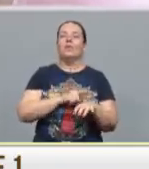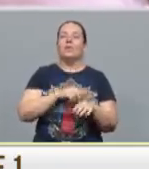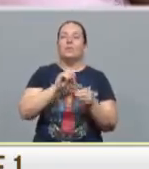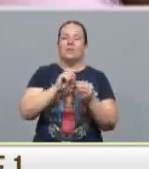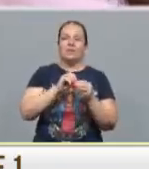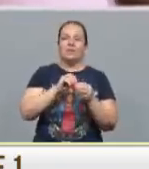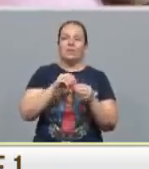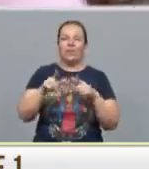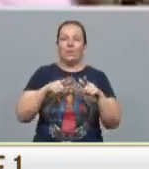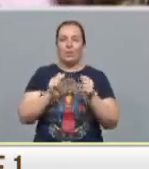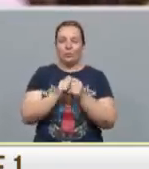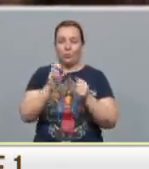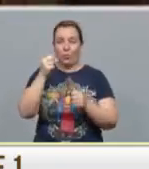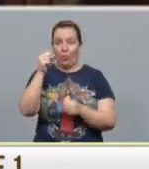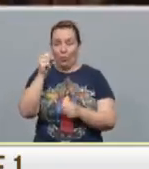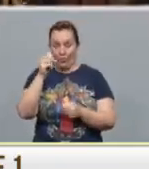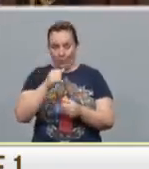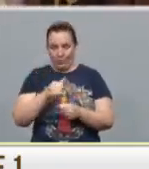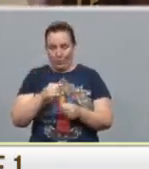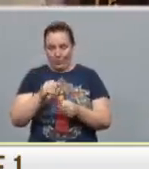8 anos, louvado seja Deus.